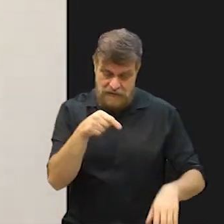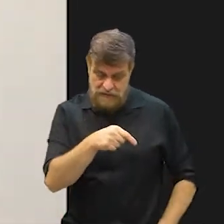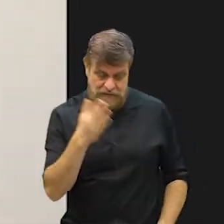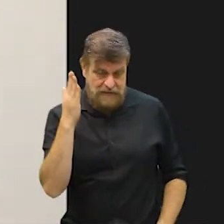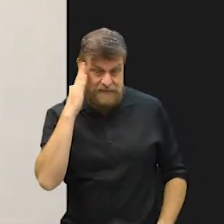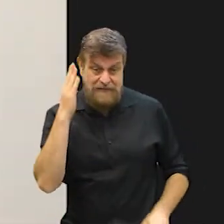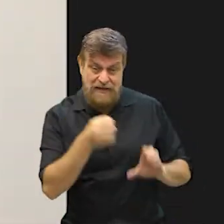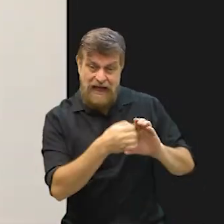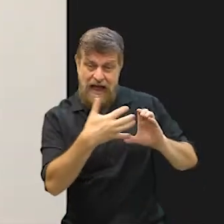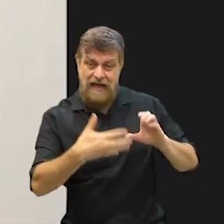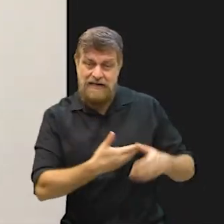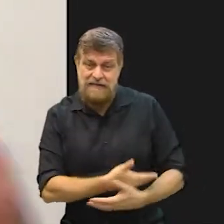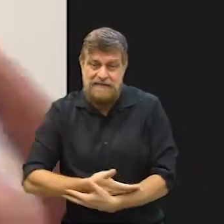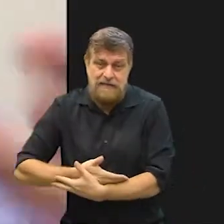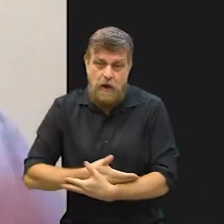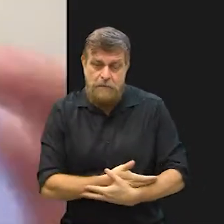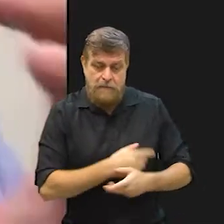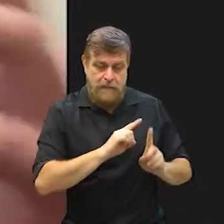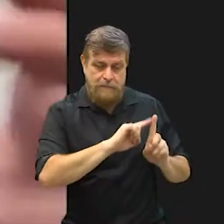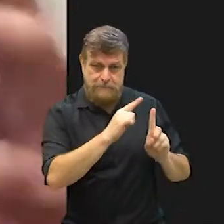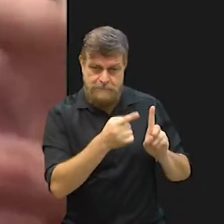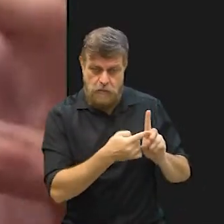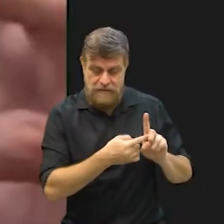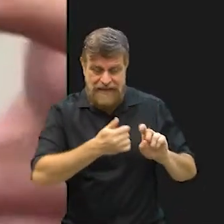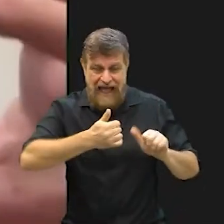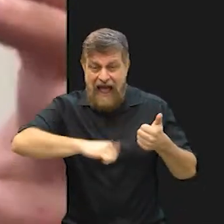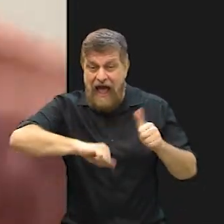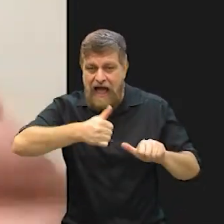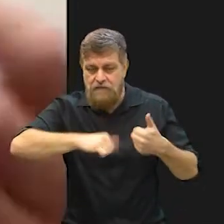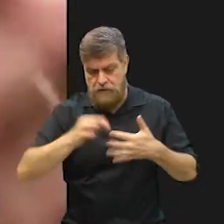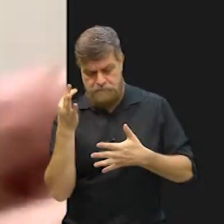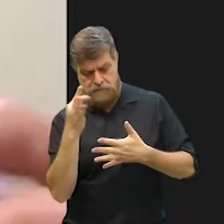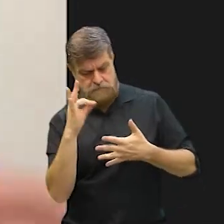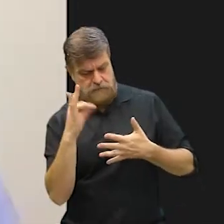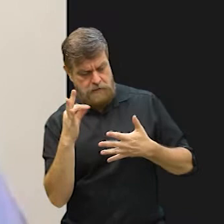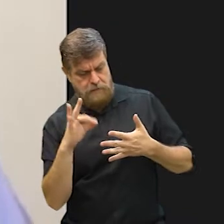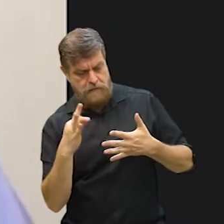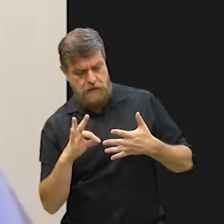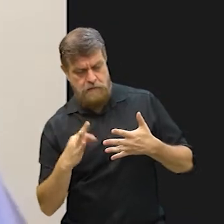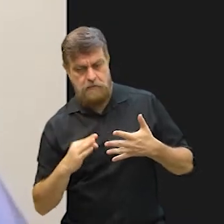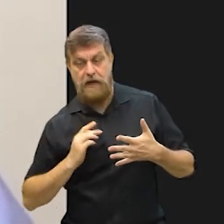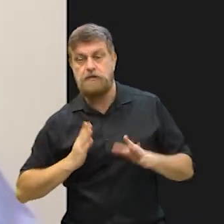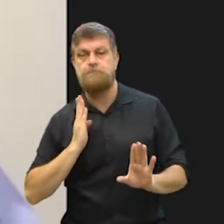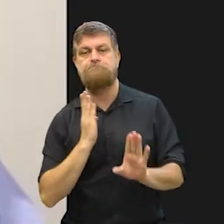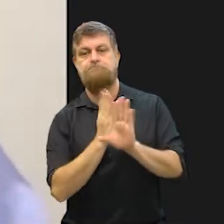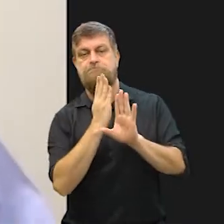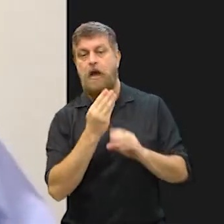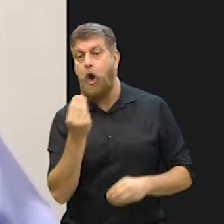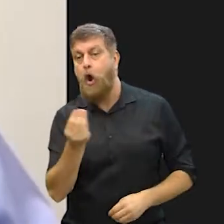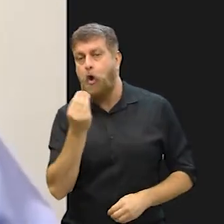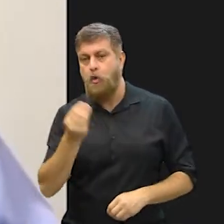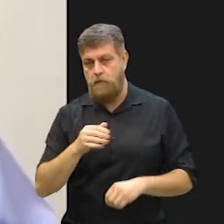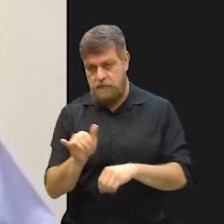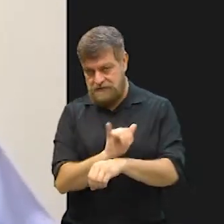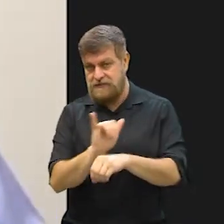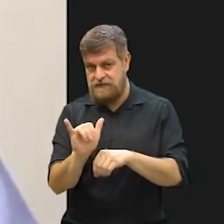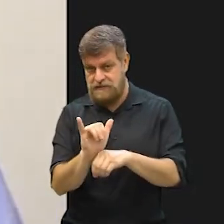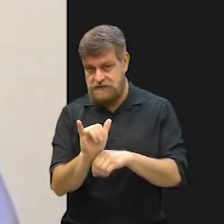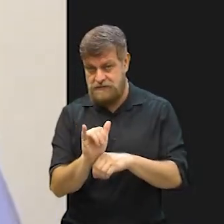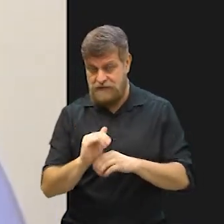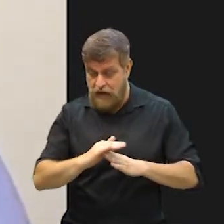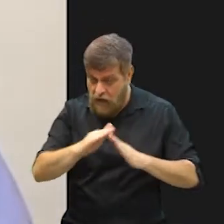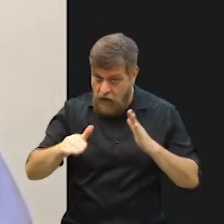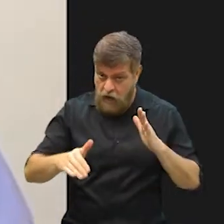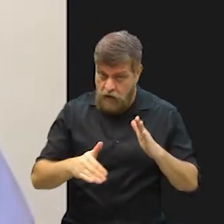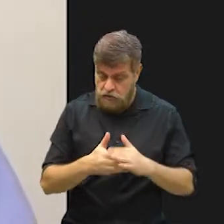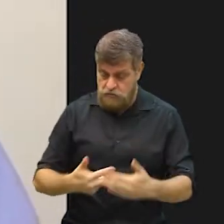que esse bebê tem. A gente avalia um monte de coisa para ver qual é a melhor conduta para esse bebê. Toda a cirurgia fetal tem